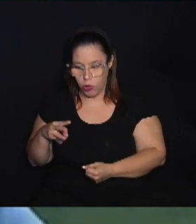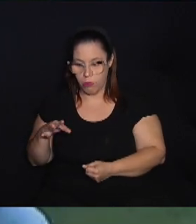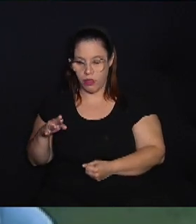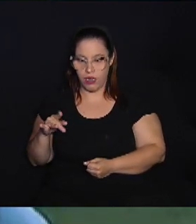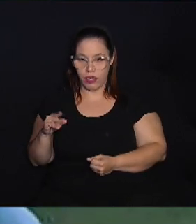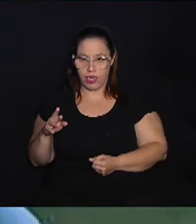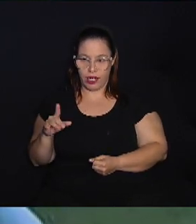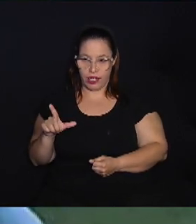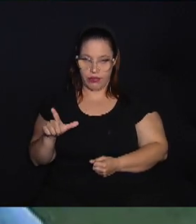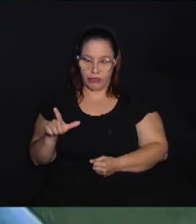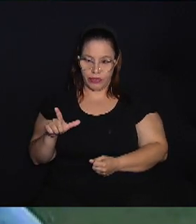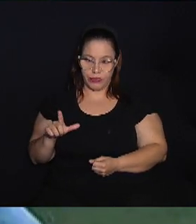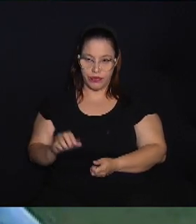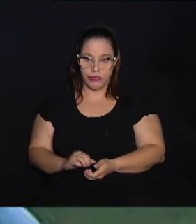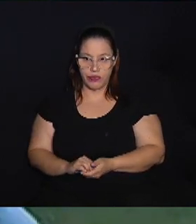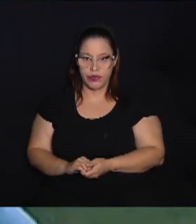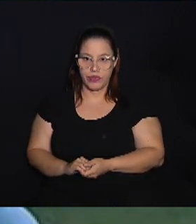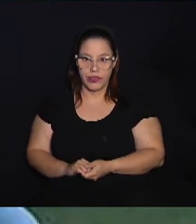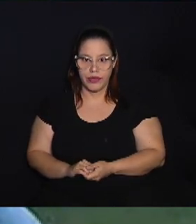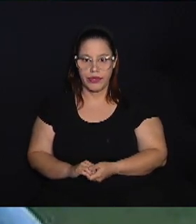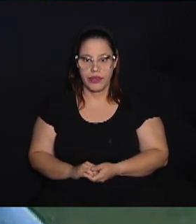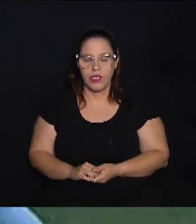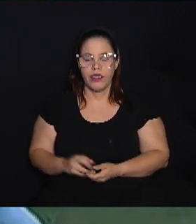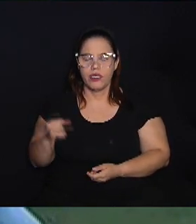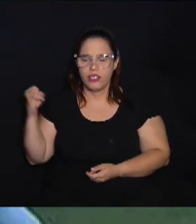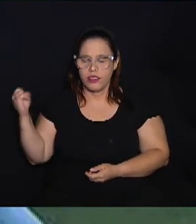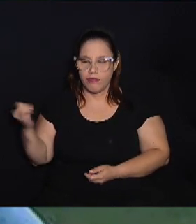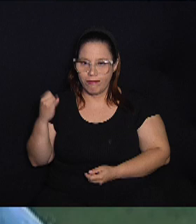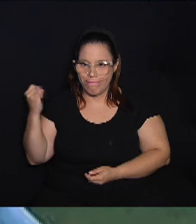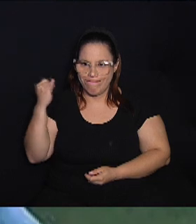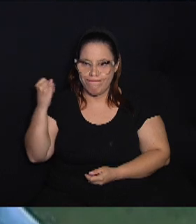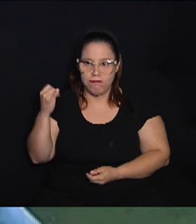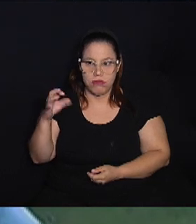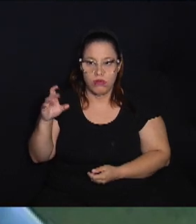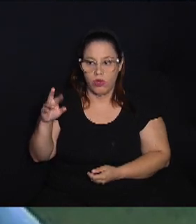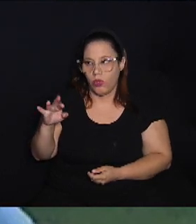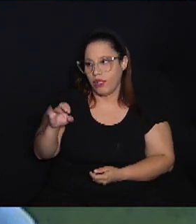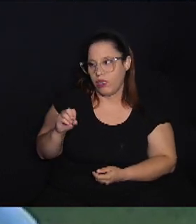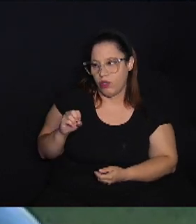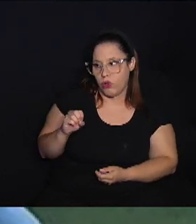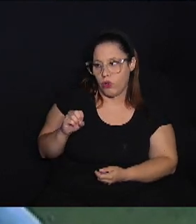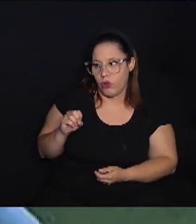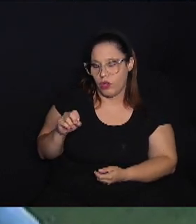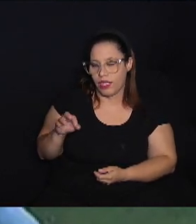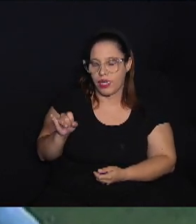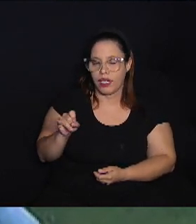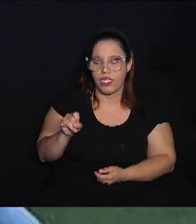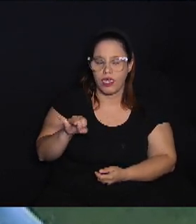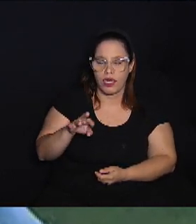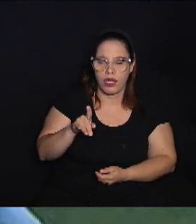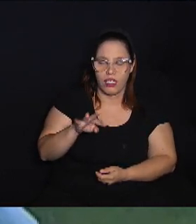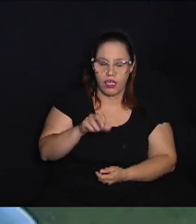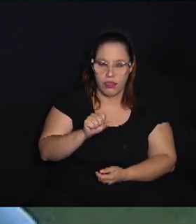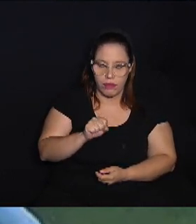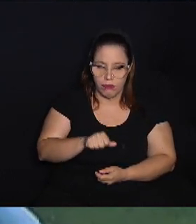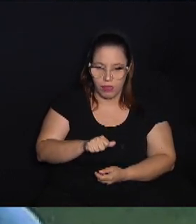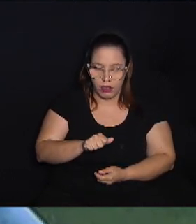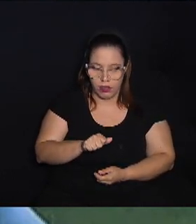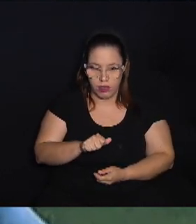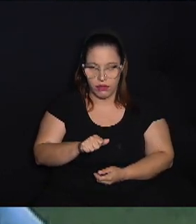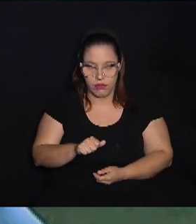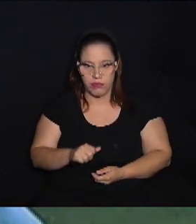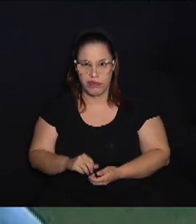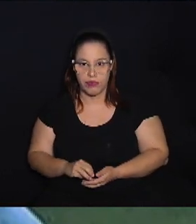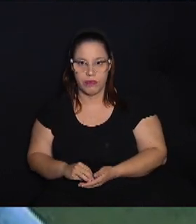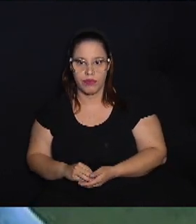lá para a reciclagem. Então, é uma parte muito importante do ecossistema e ainda assim muito difícil de regularizar,